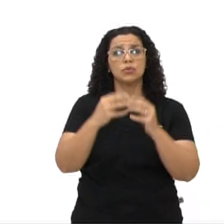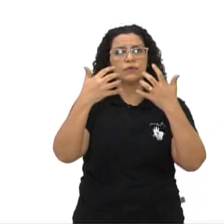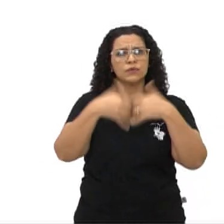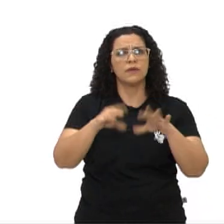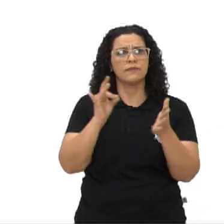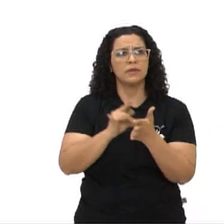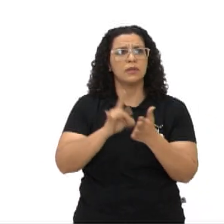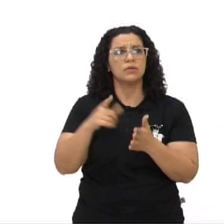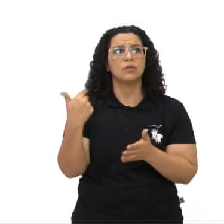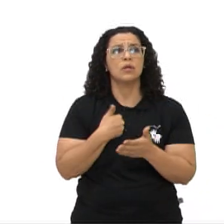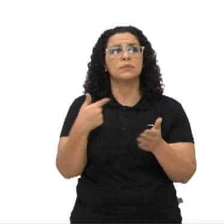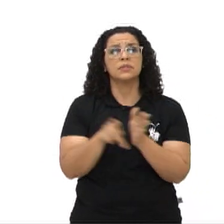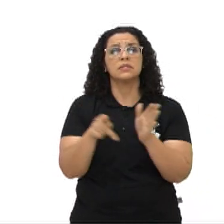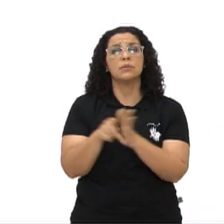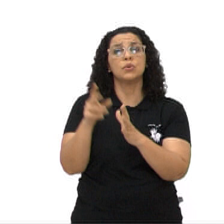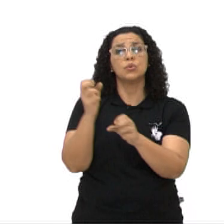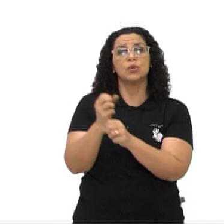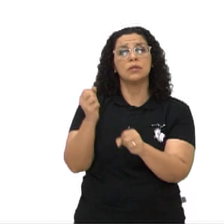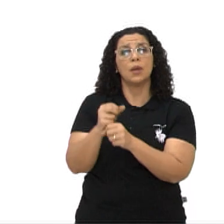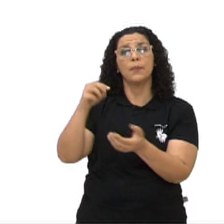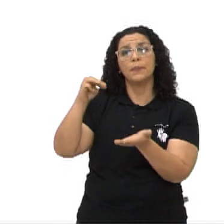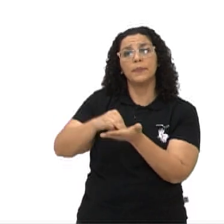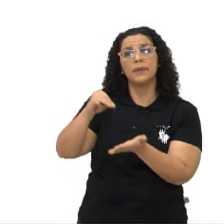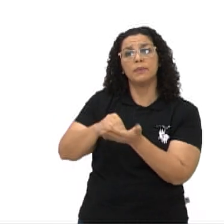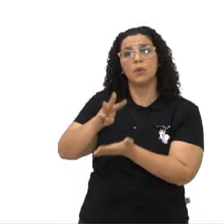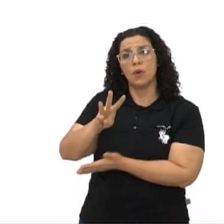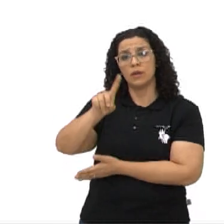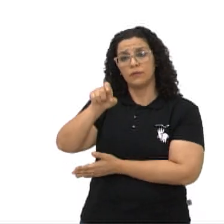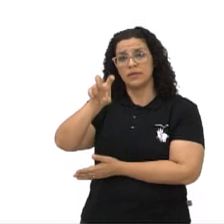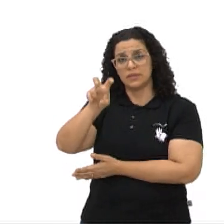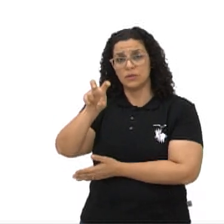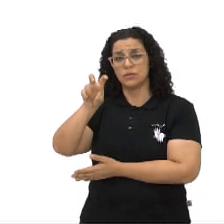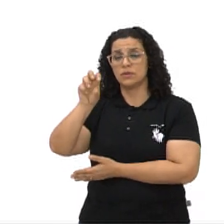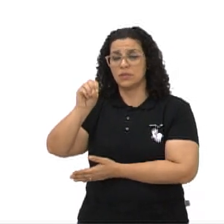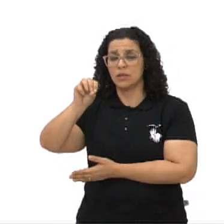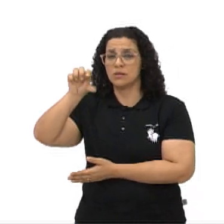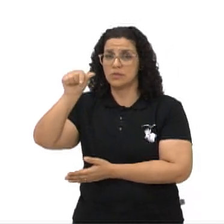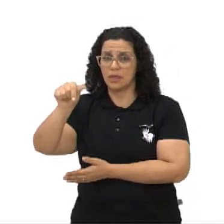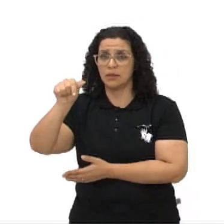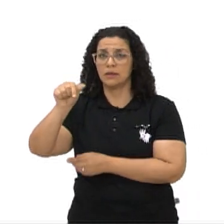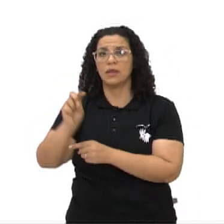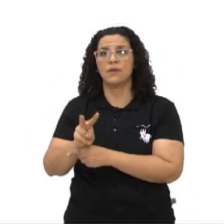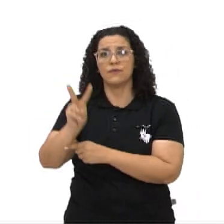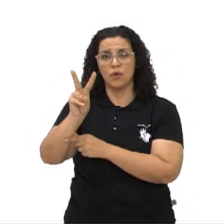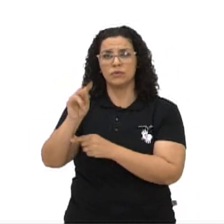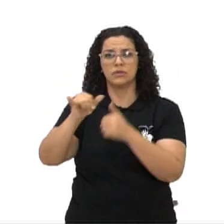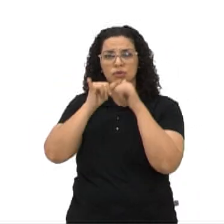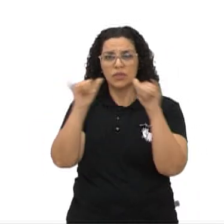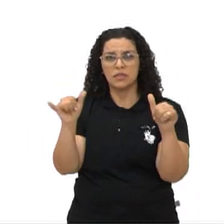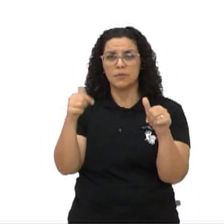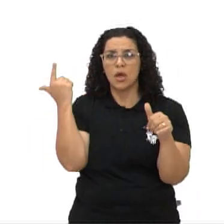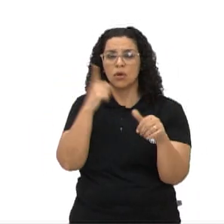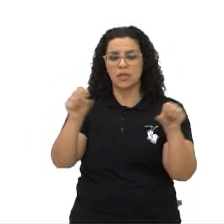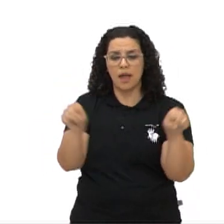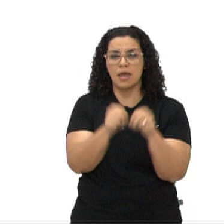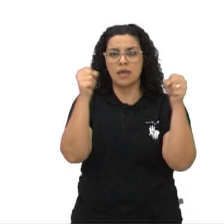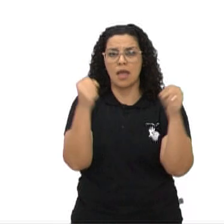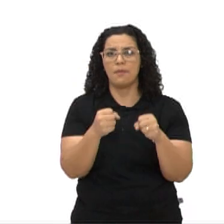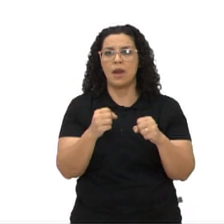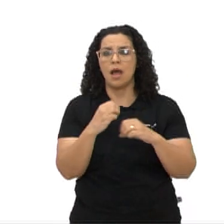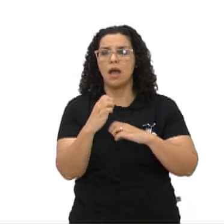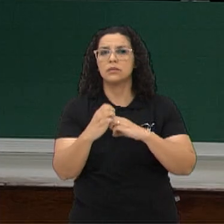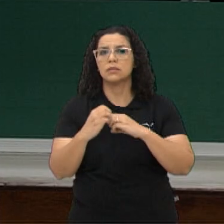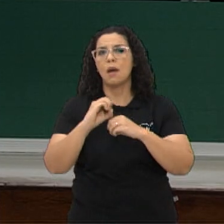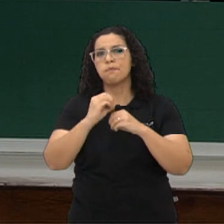funcione, a gente precisa de uma voltagem de, no mínimo, 4,07 volts, para que essa eletrólise, essa quebra, ocorra.